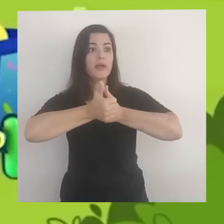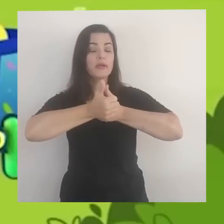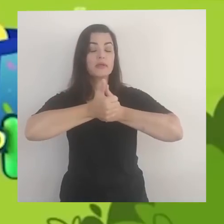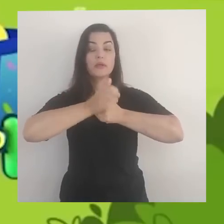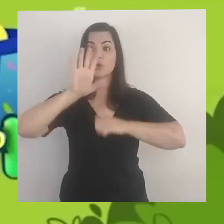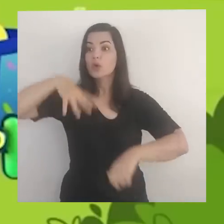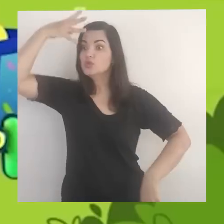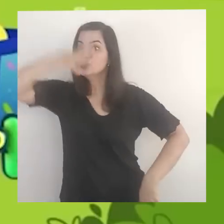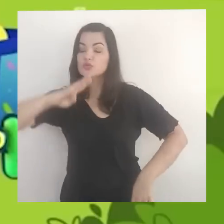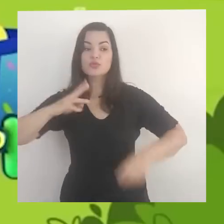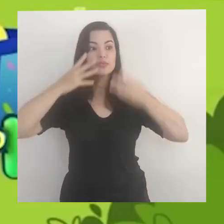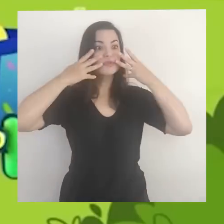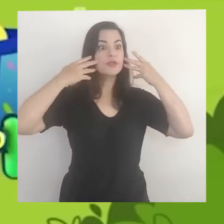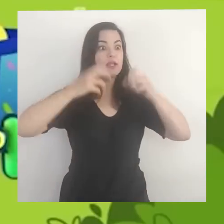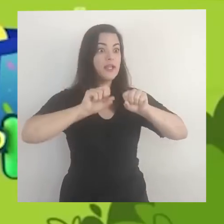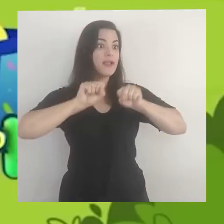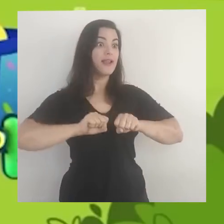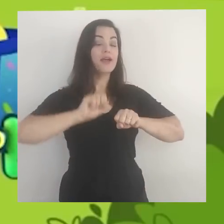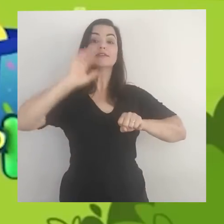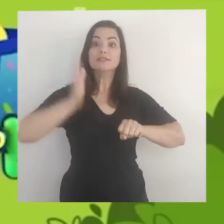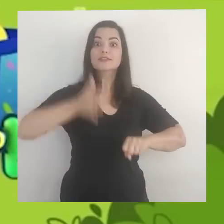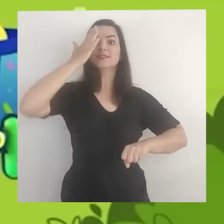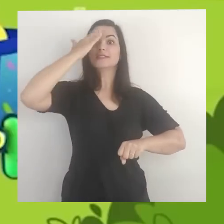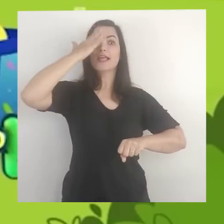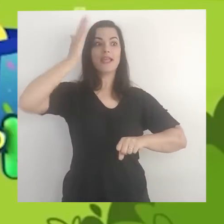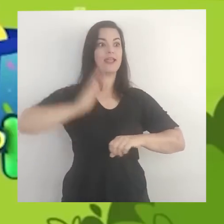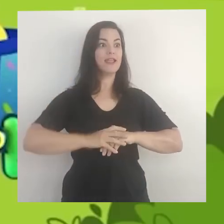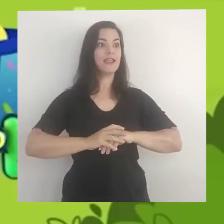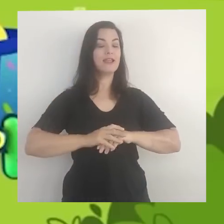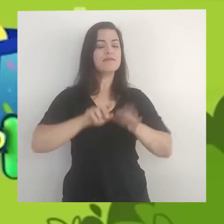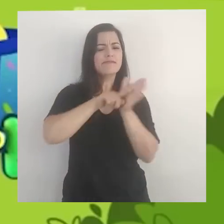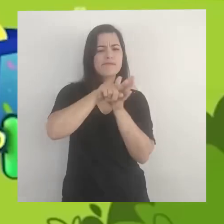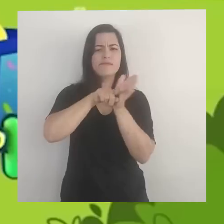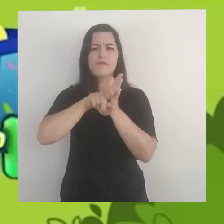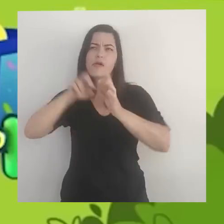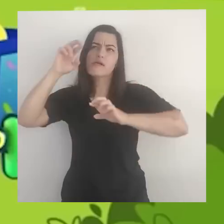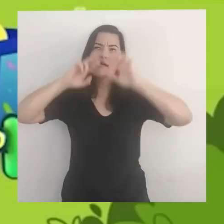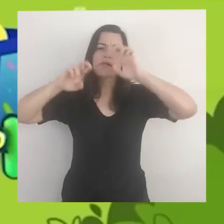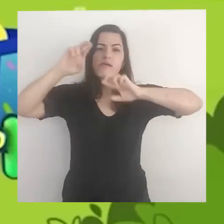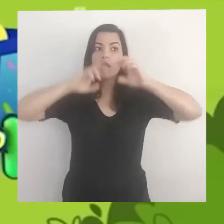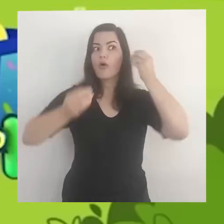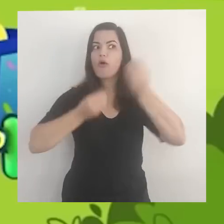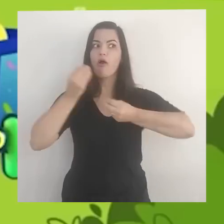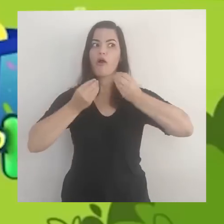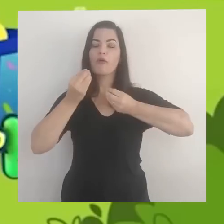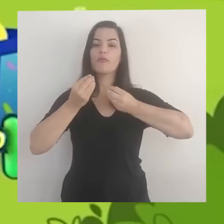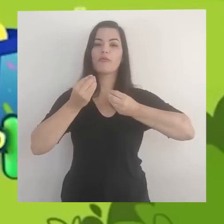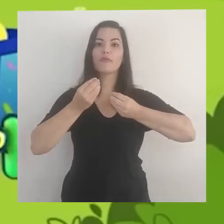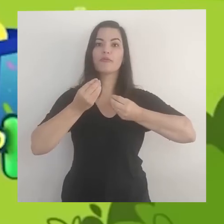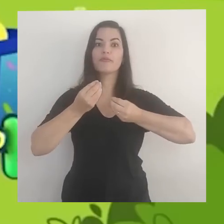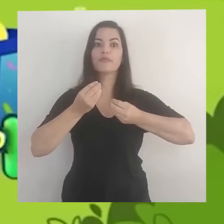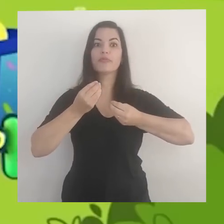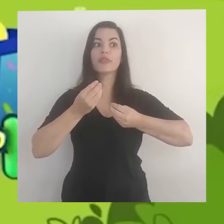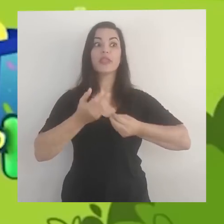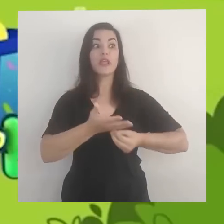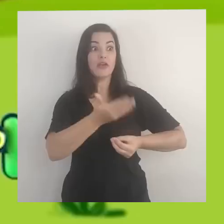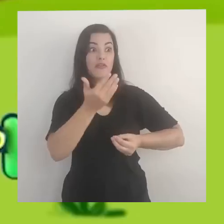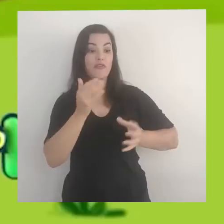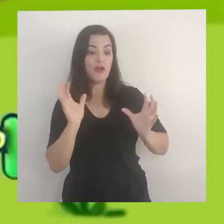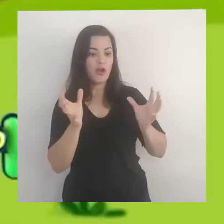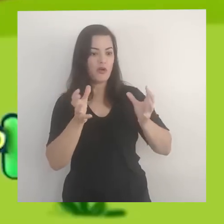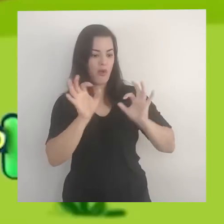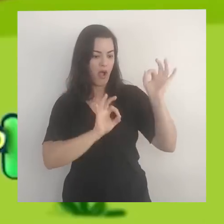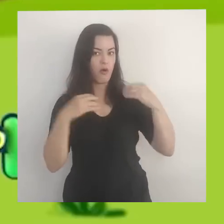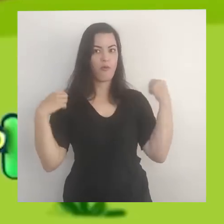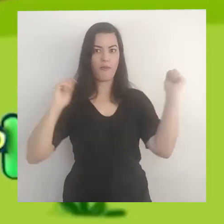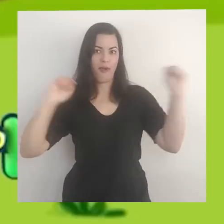Júpiter, Cláudio, já sei como a gente vai fazer essa super observação. Vamos nos secar e visitar o